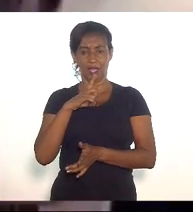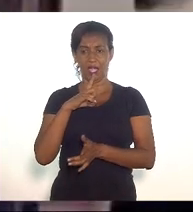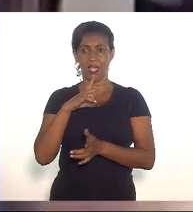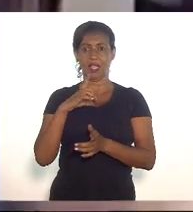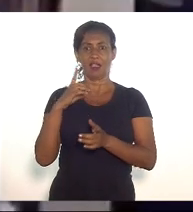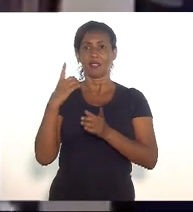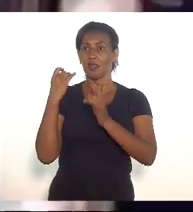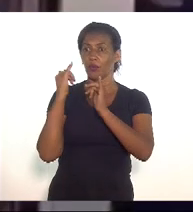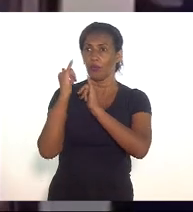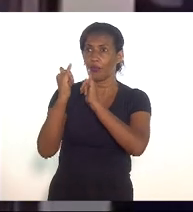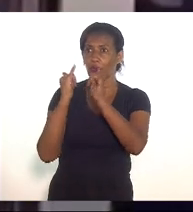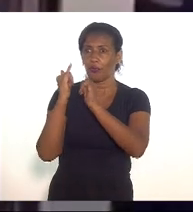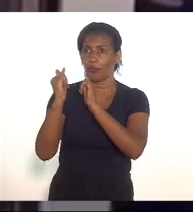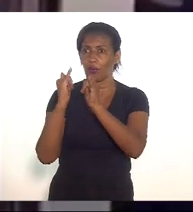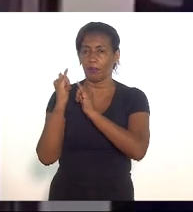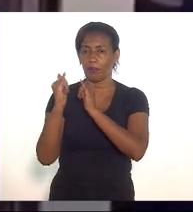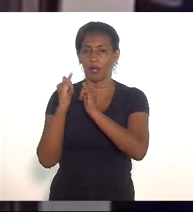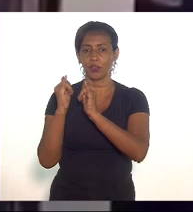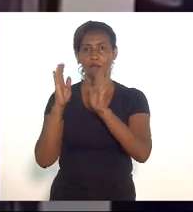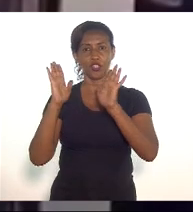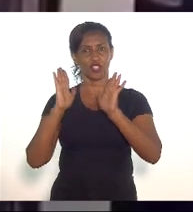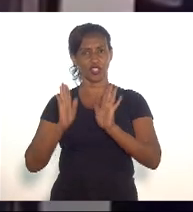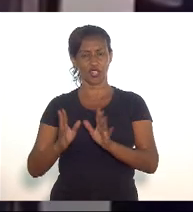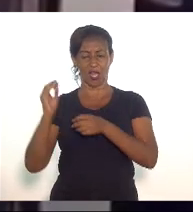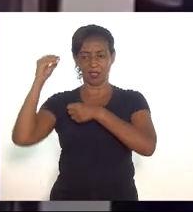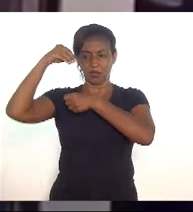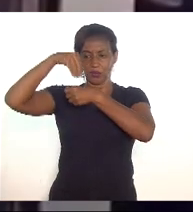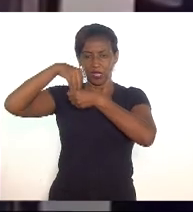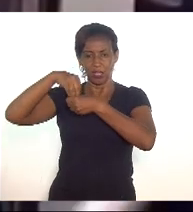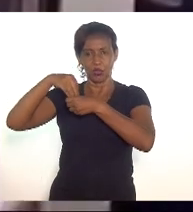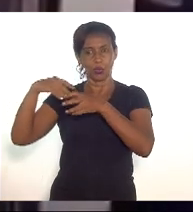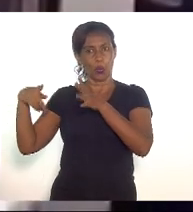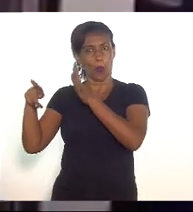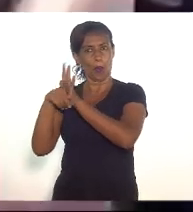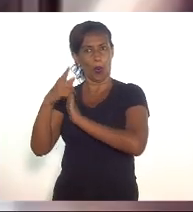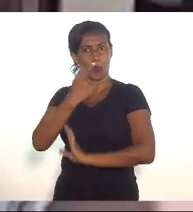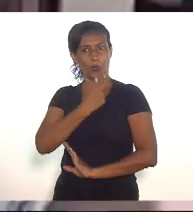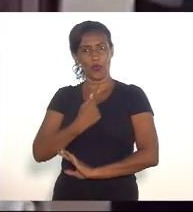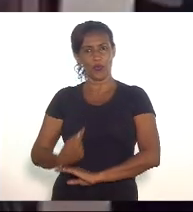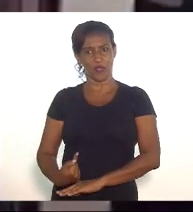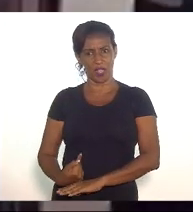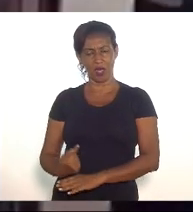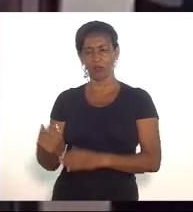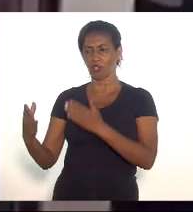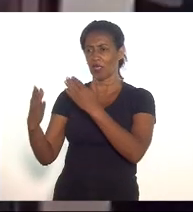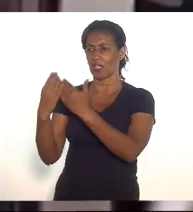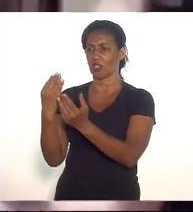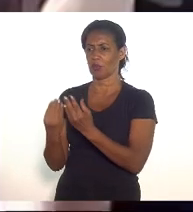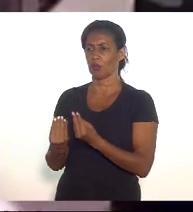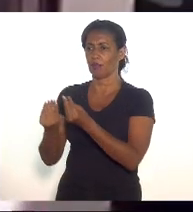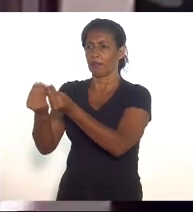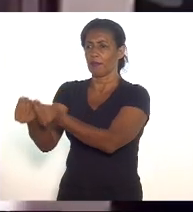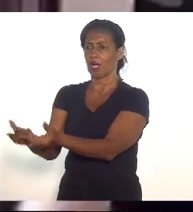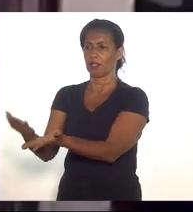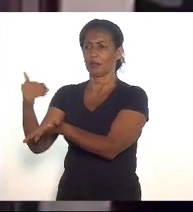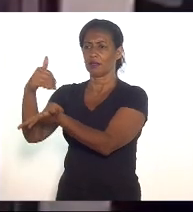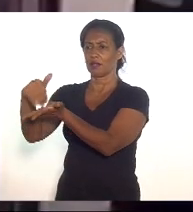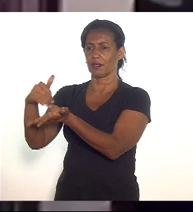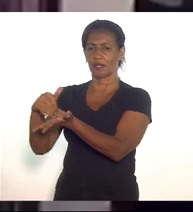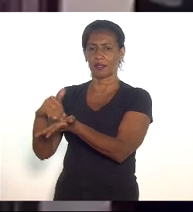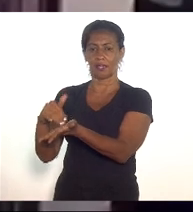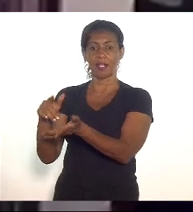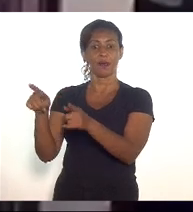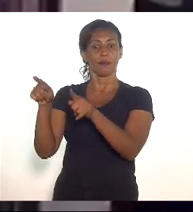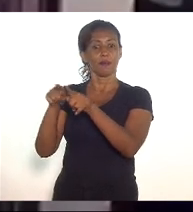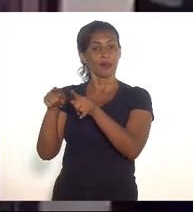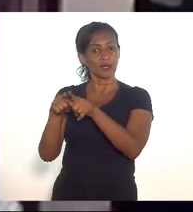dados elementos que já estão dentro do próprio governo, nas mãos da secretaria, mas também tem, digamos,